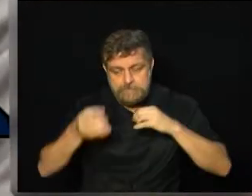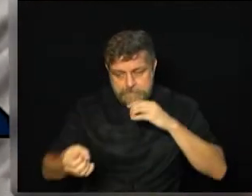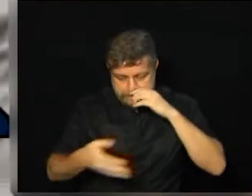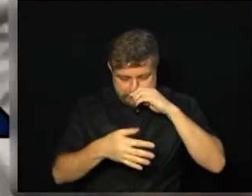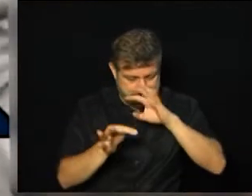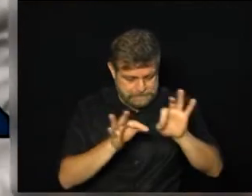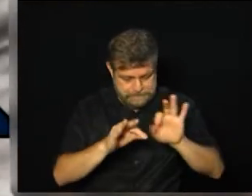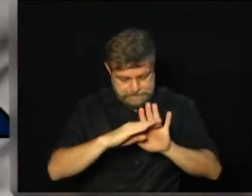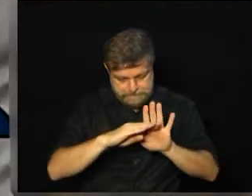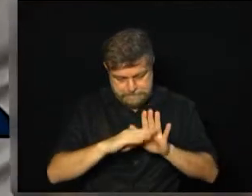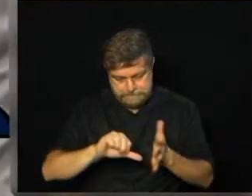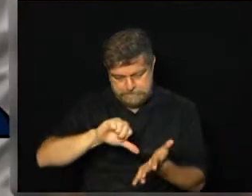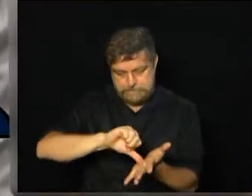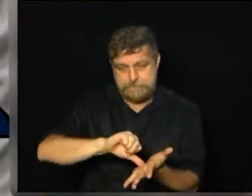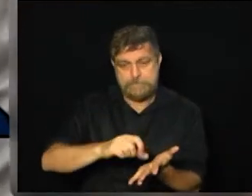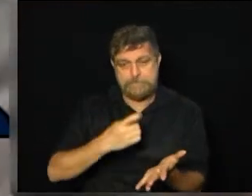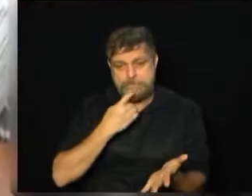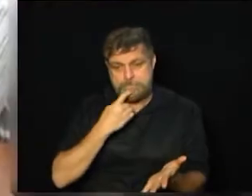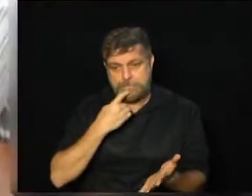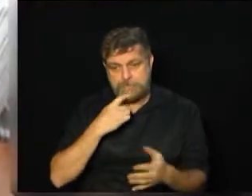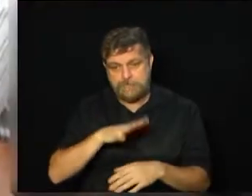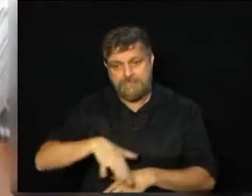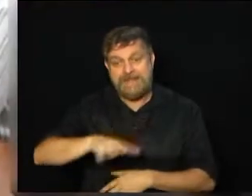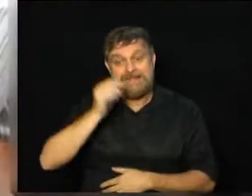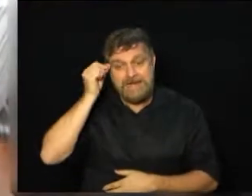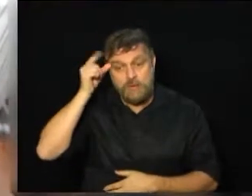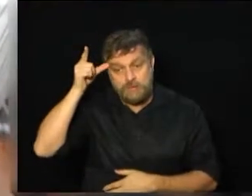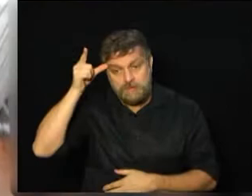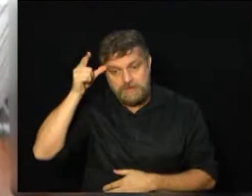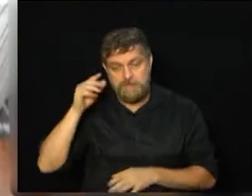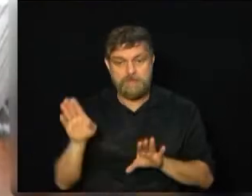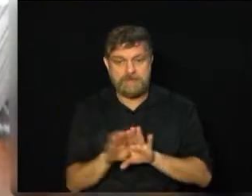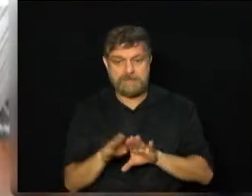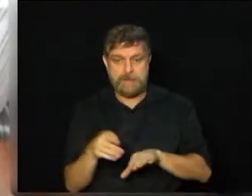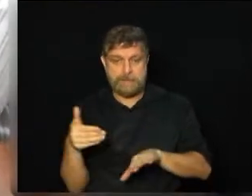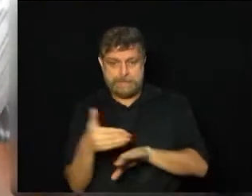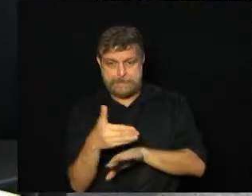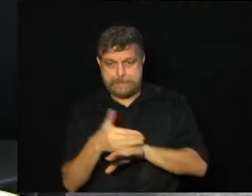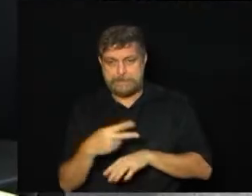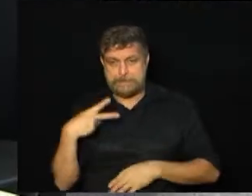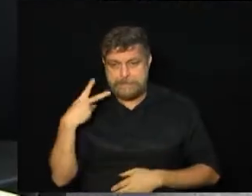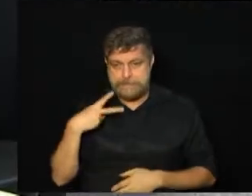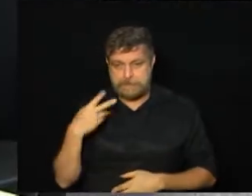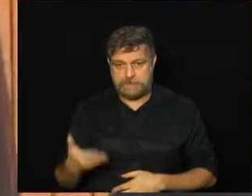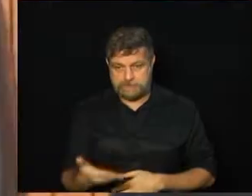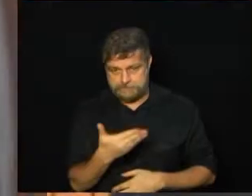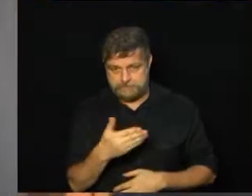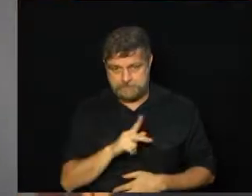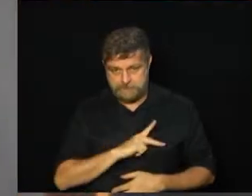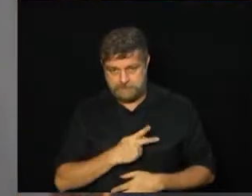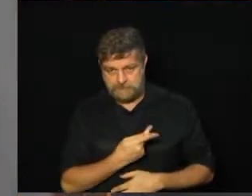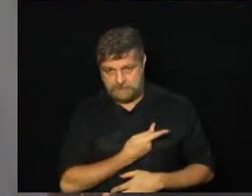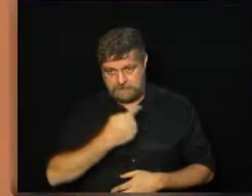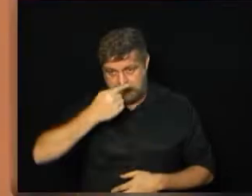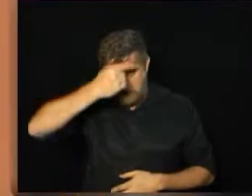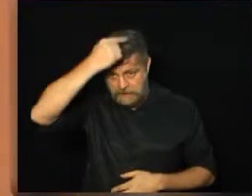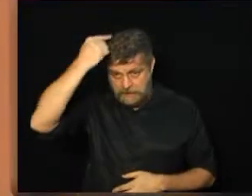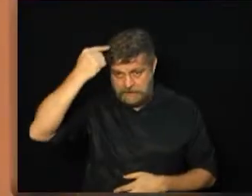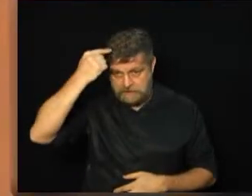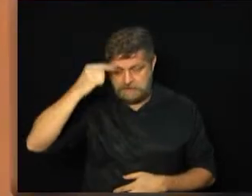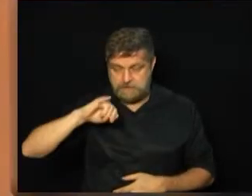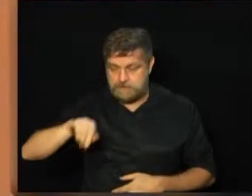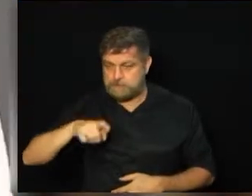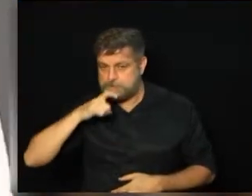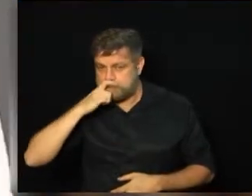projetos para a cidade, inclusive a parte cultural. Fazem parte também da comissão os vereadores Paulo Haddad, Paulo Gaspar,